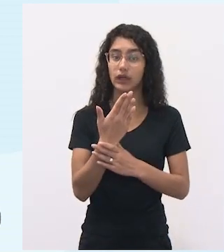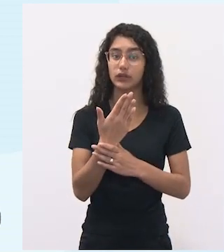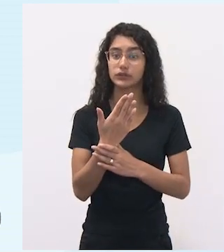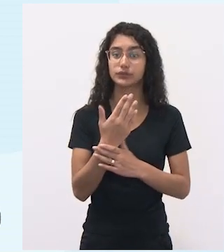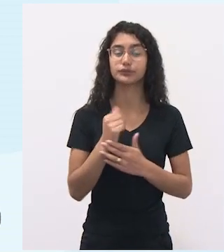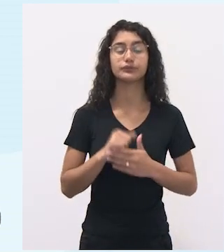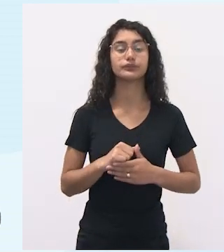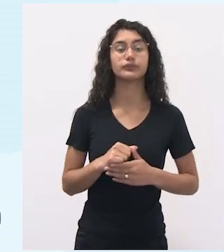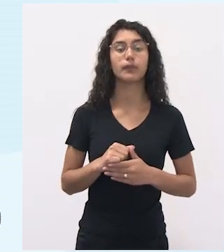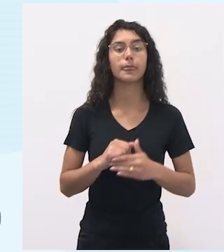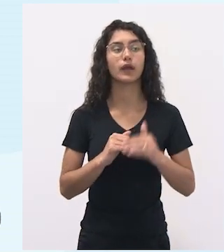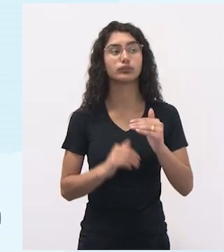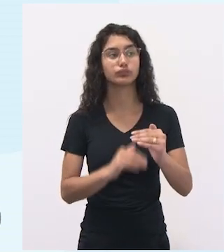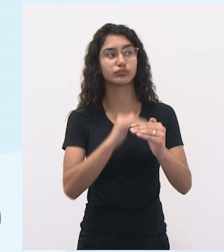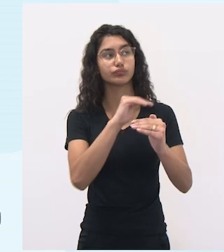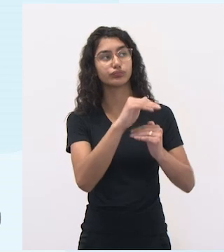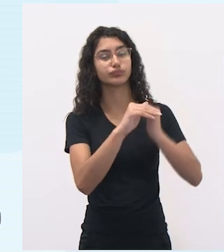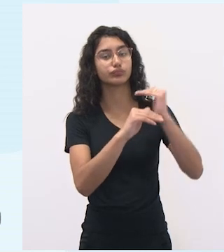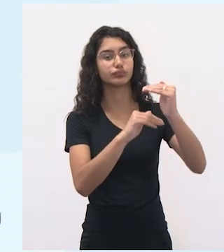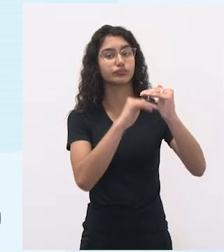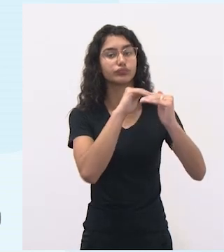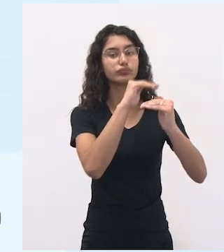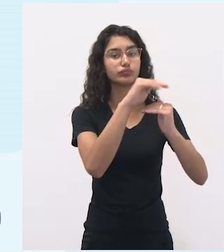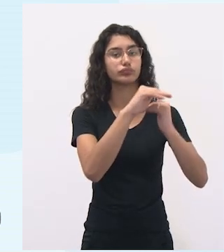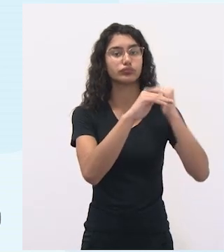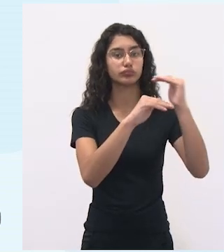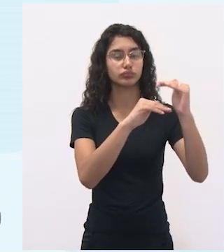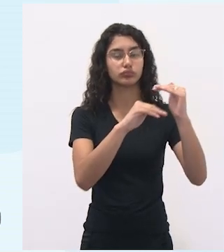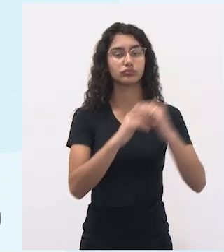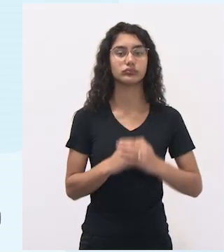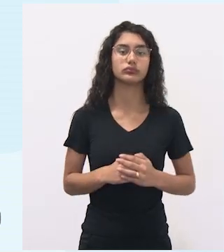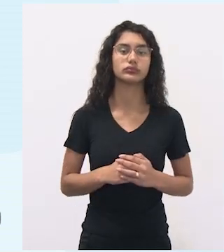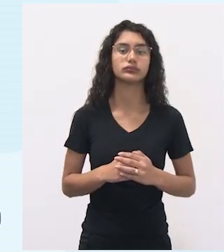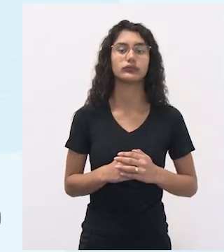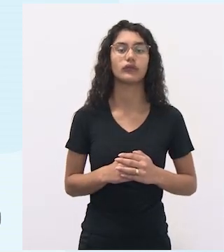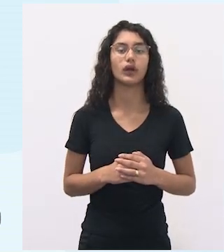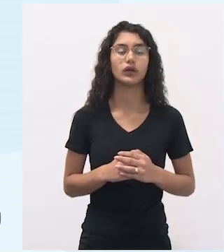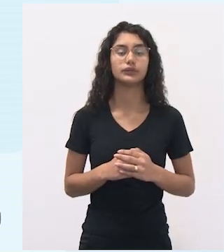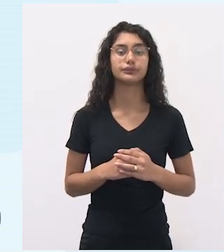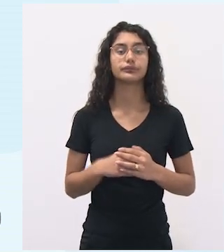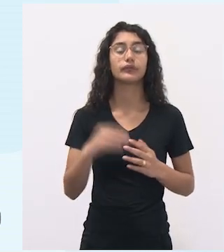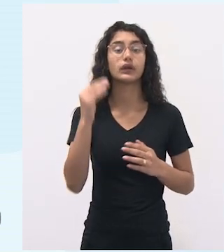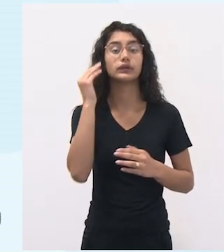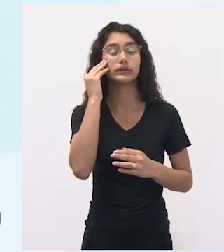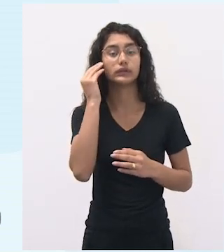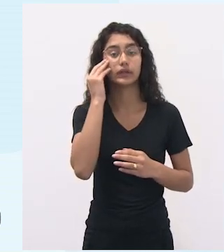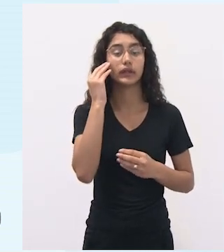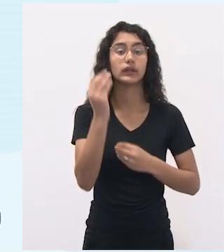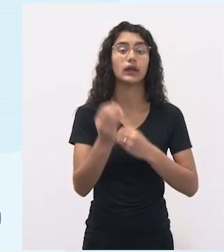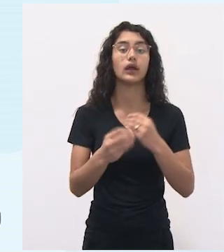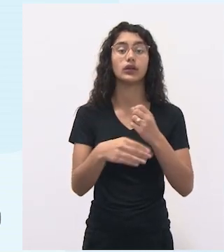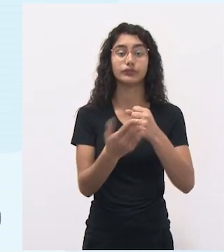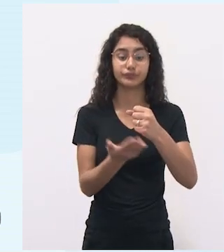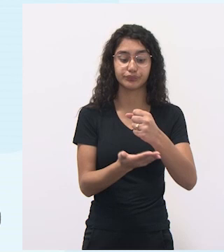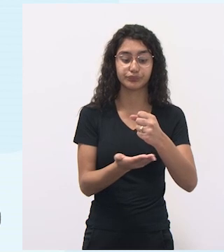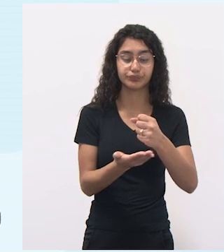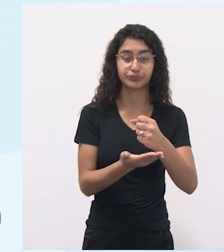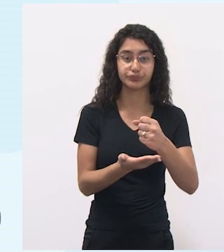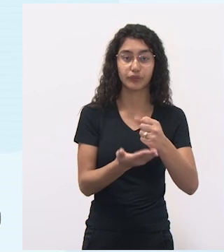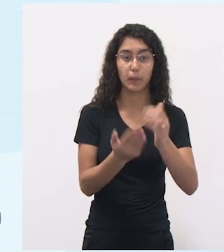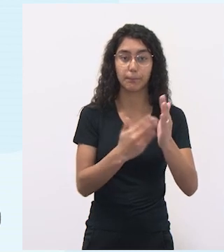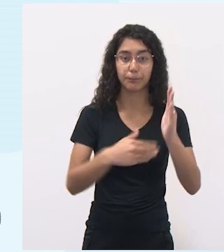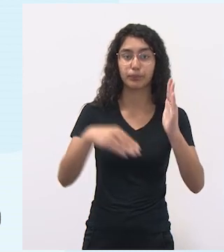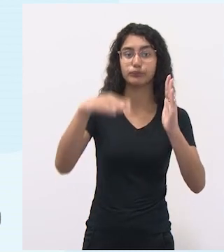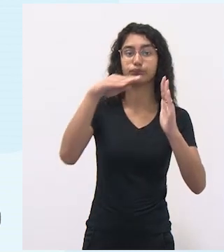vai graduando, que sai dos saberes, né, que são considerados de ordem inferior para a ordem superior, e tem